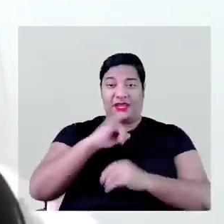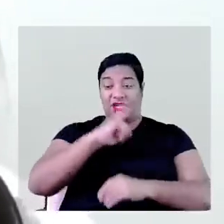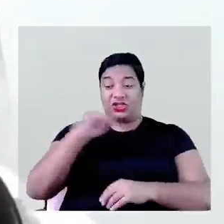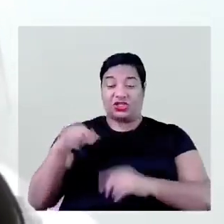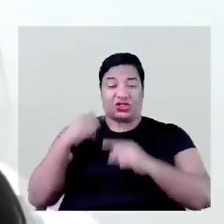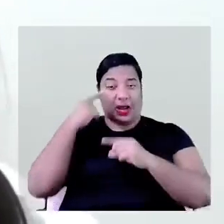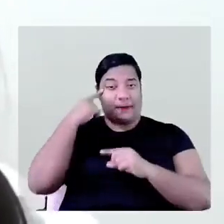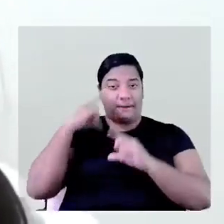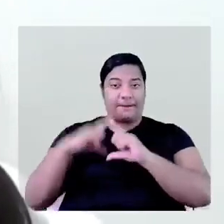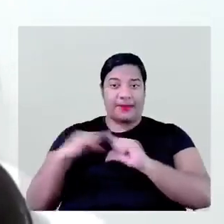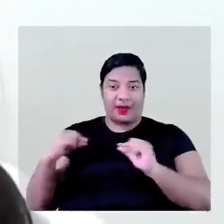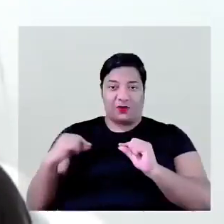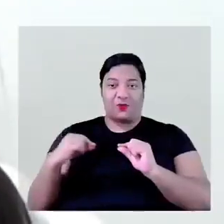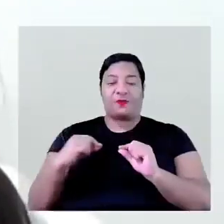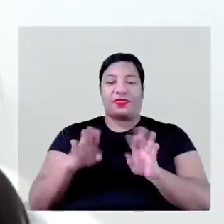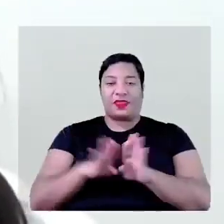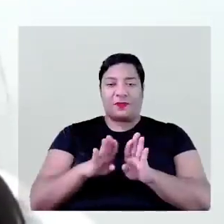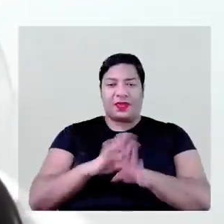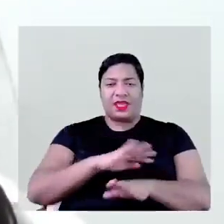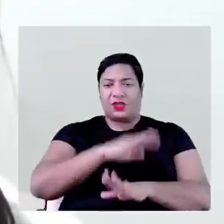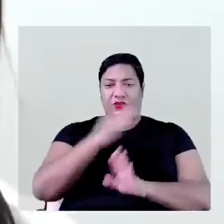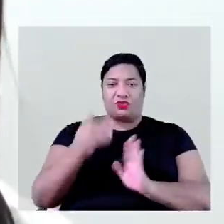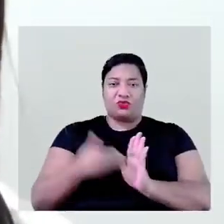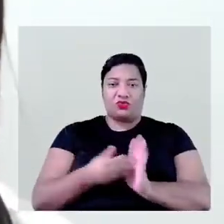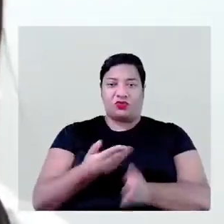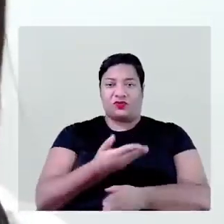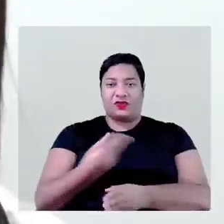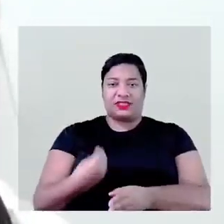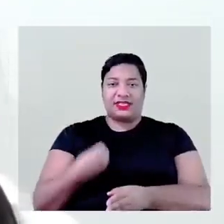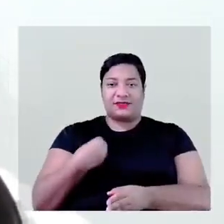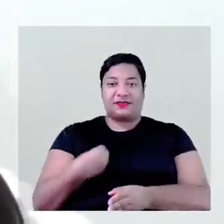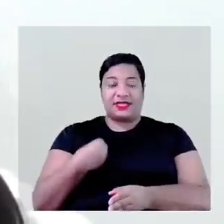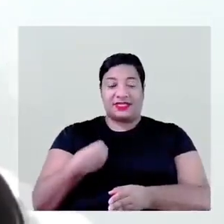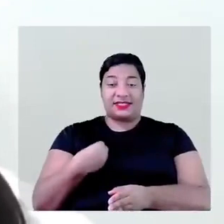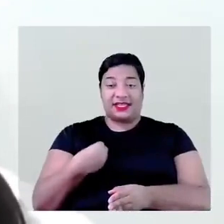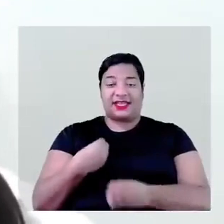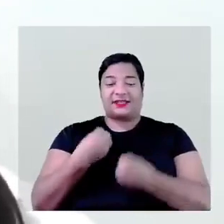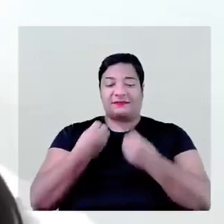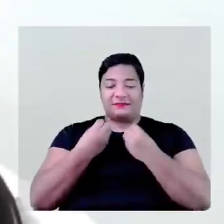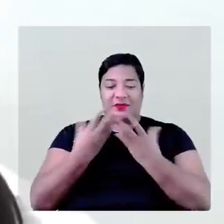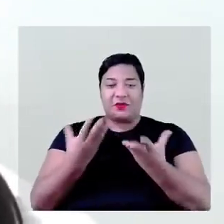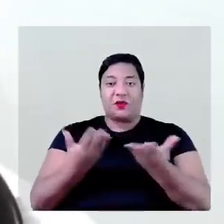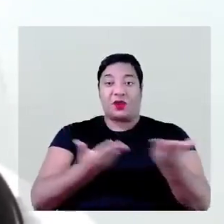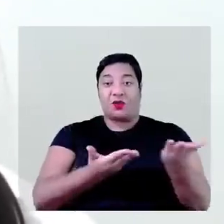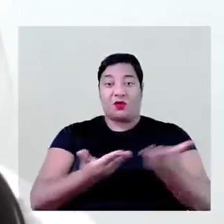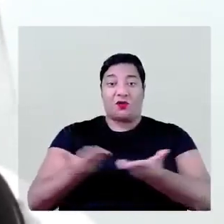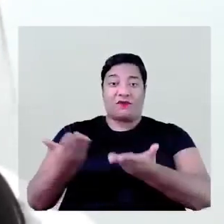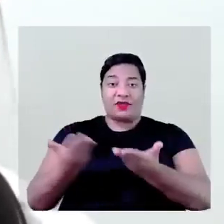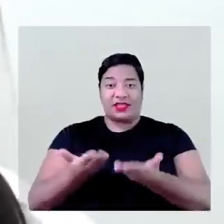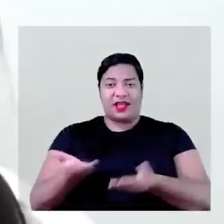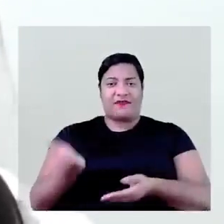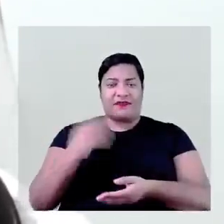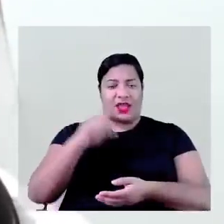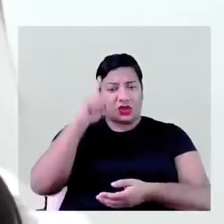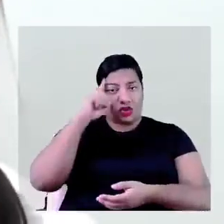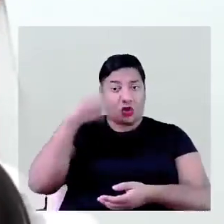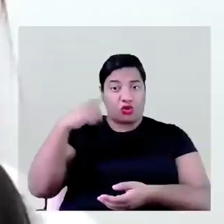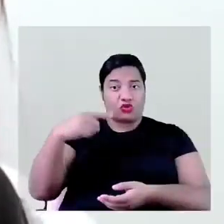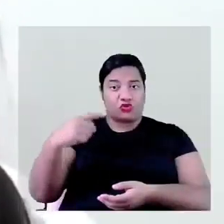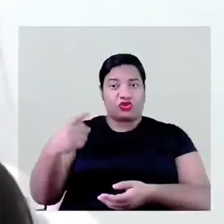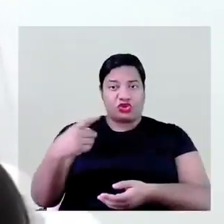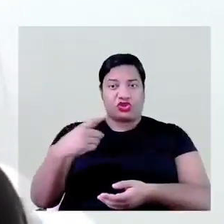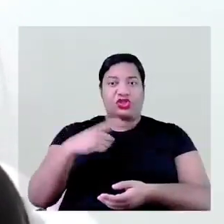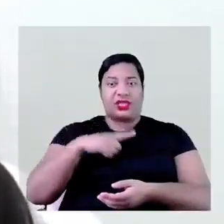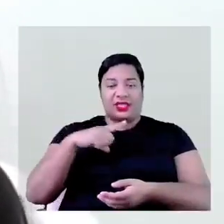de saudar a todas e todos os presentes e gostaria de convidá-los e convidá-las a acompanhar todos os dias do evento, que vai se estender